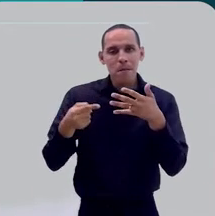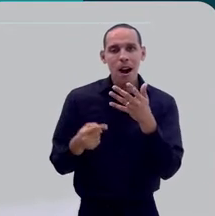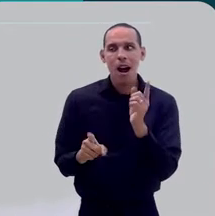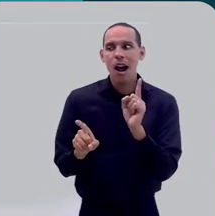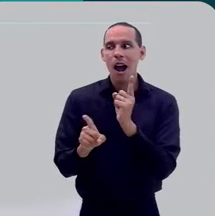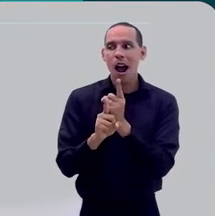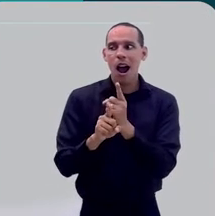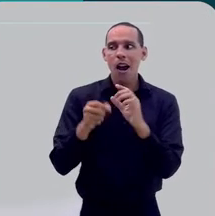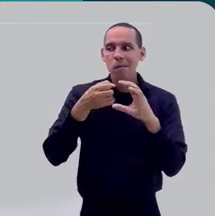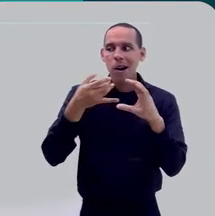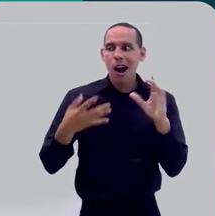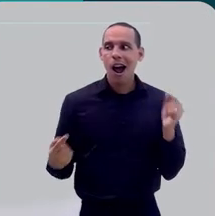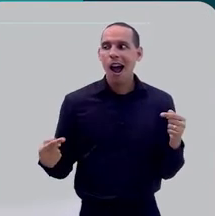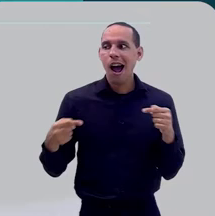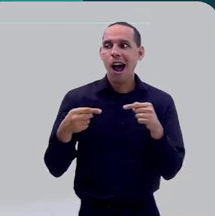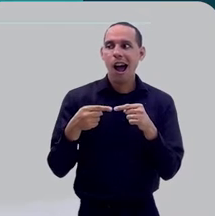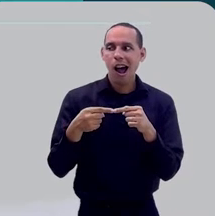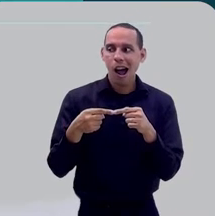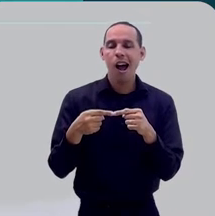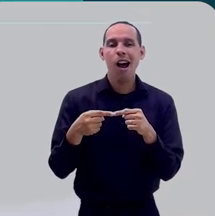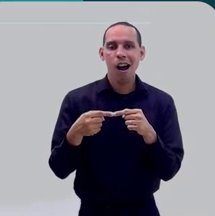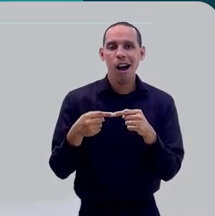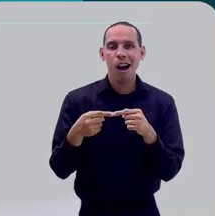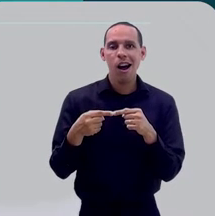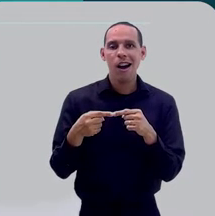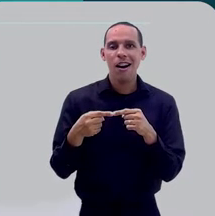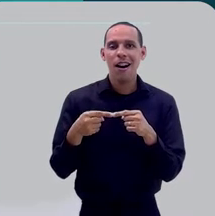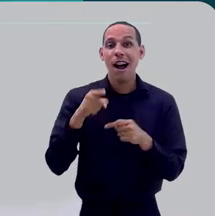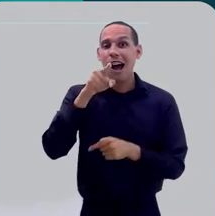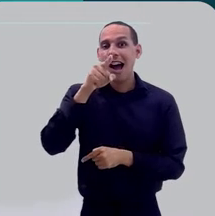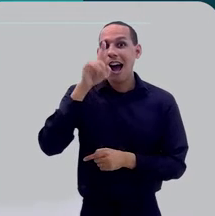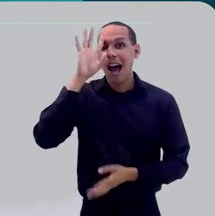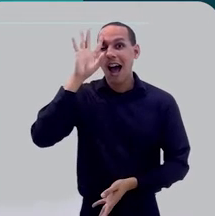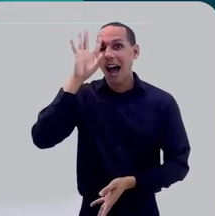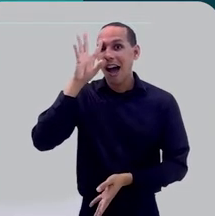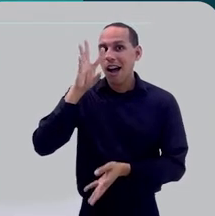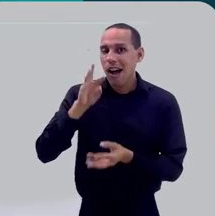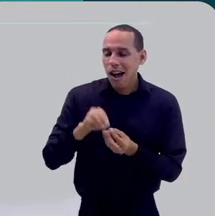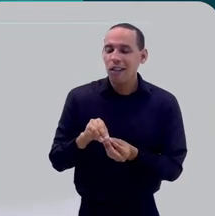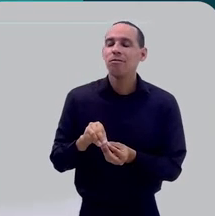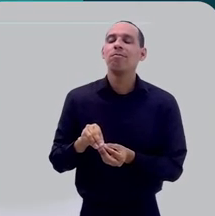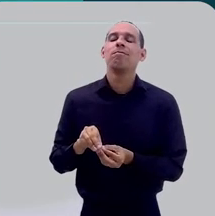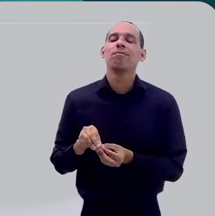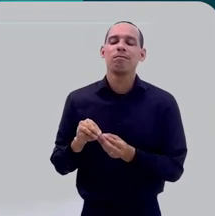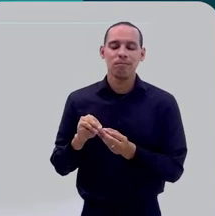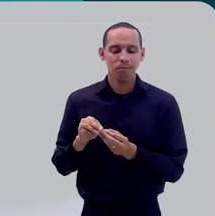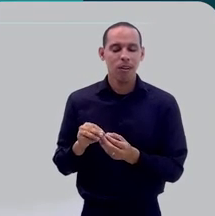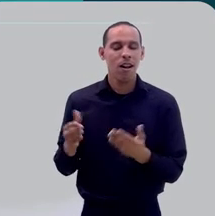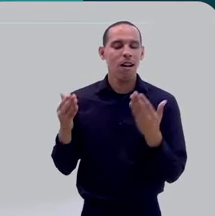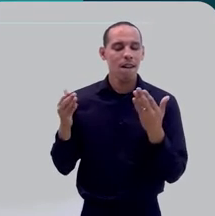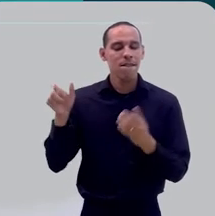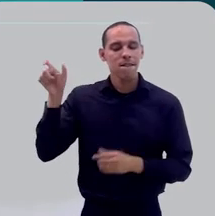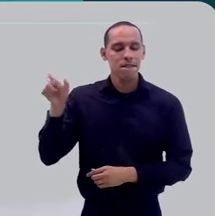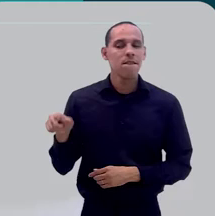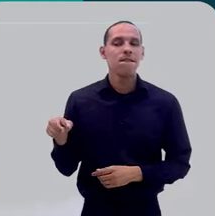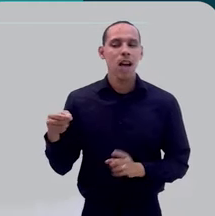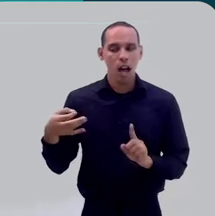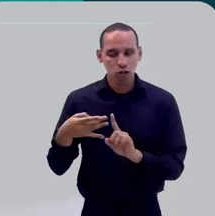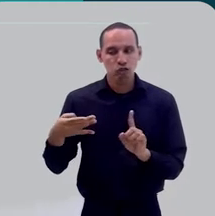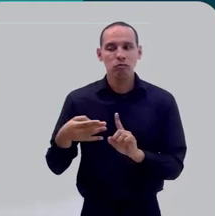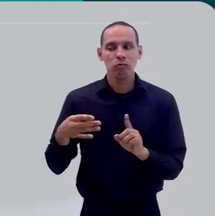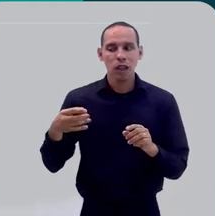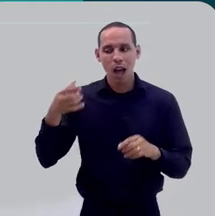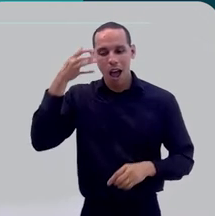todas essas características numa consulta, né, que leva a senhora a suspeitar que seja síndrome de